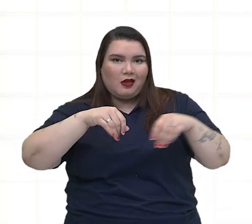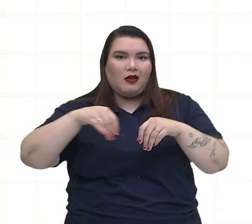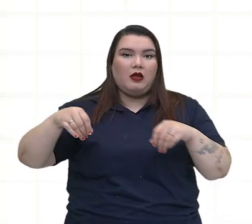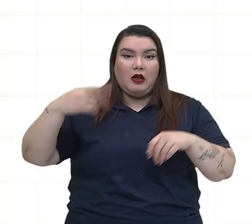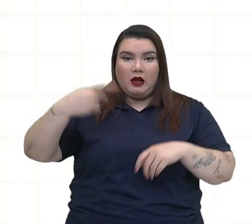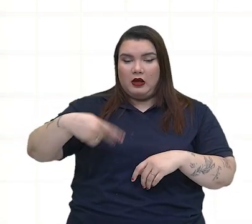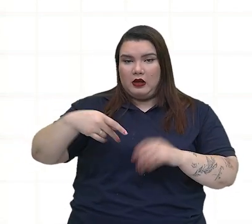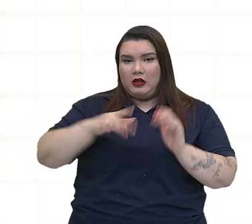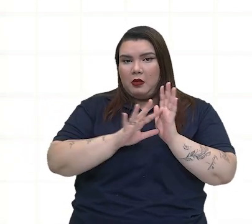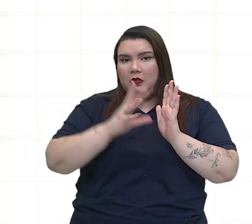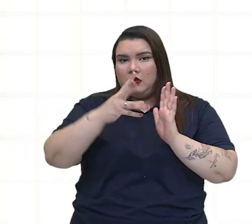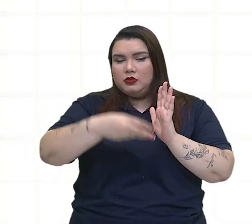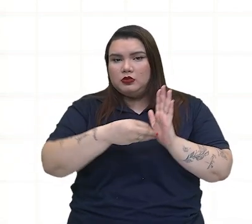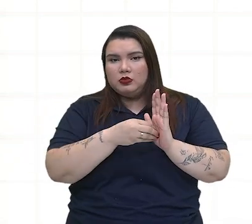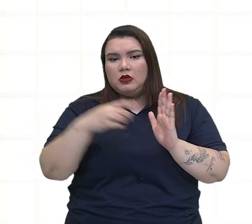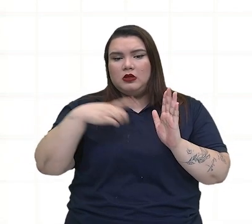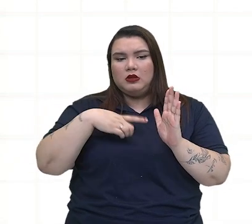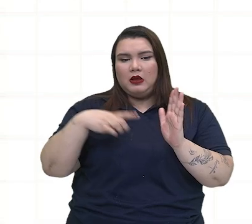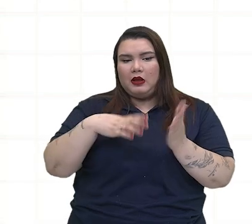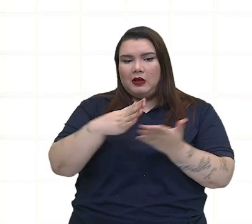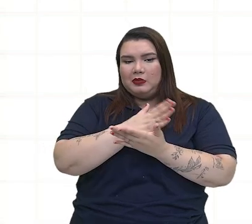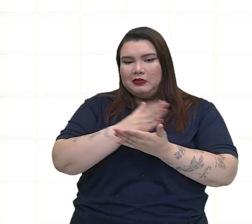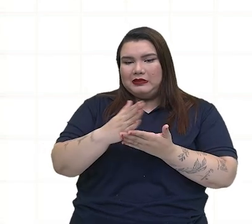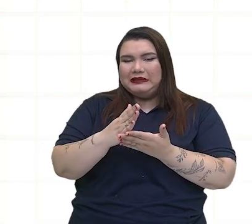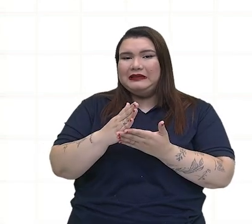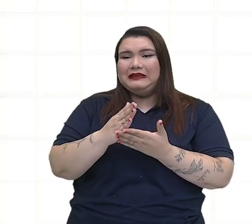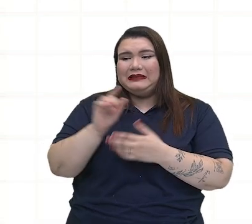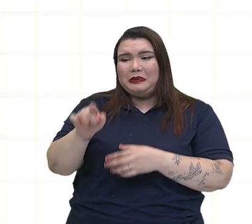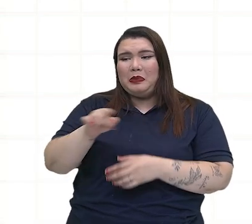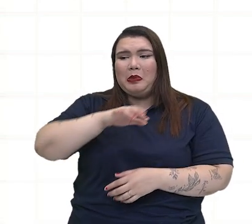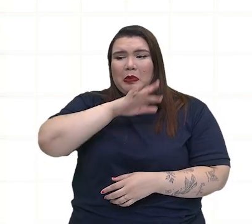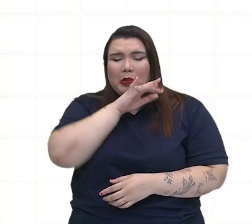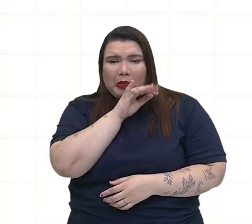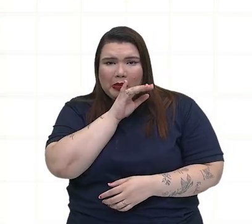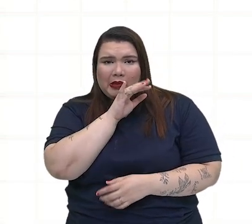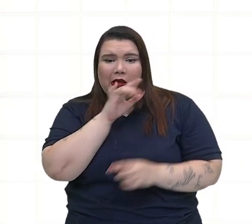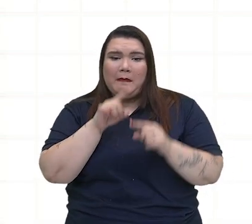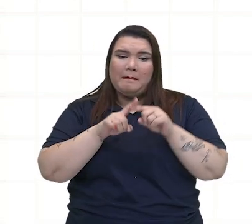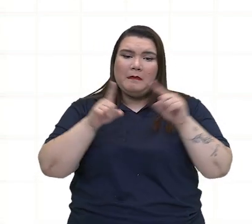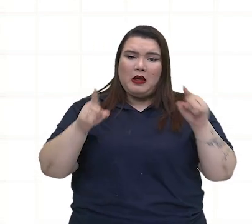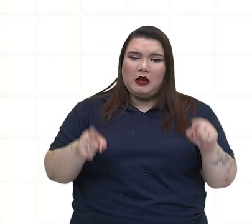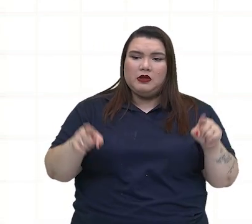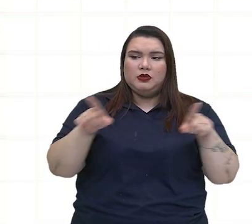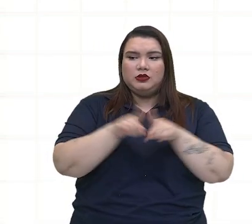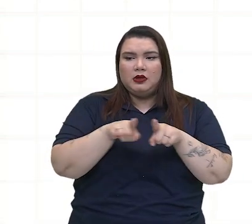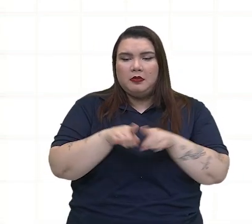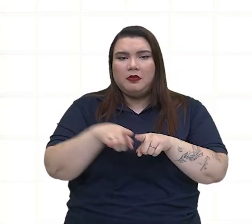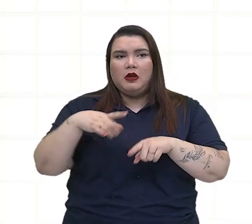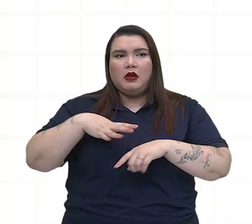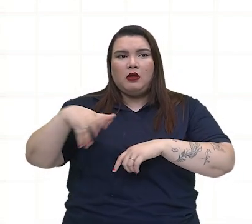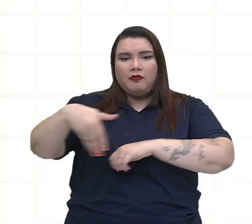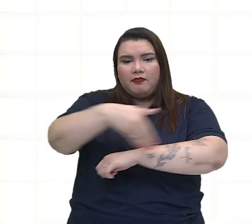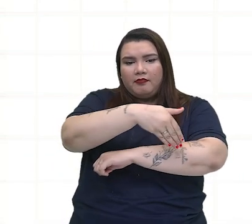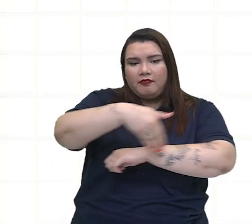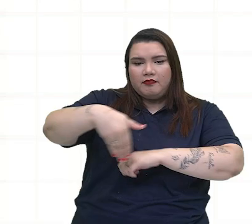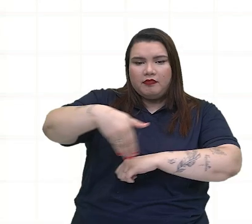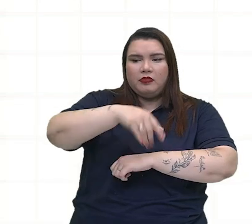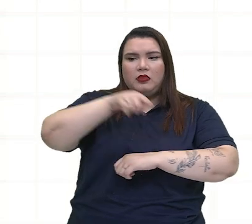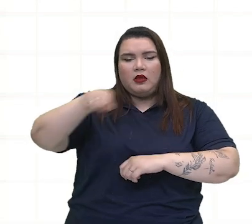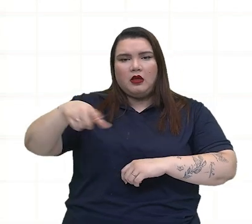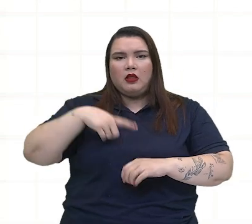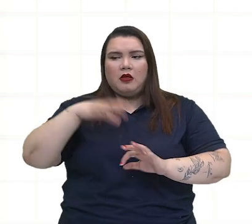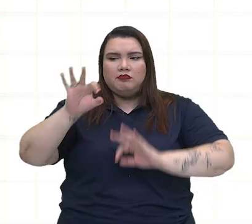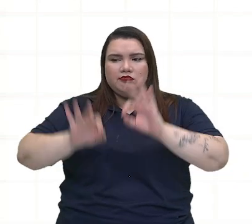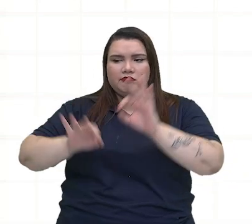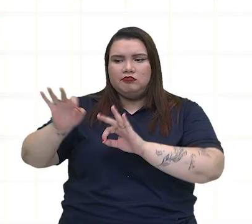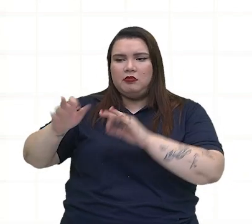aqui na Amazônia, por exemplo, algumas condições precárias, mas também há aqueles ramais que eles passam por